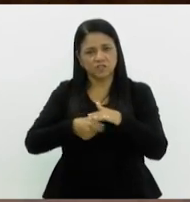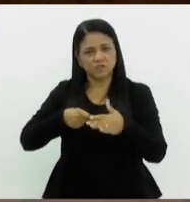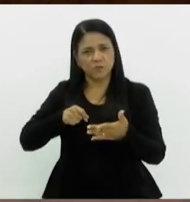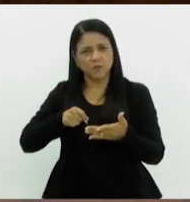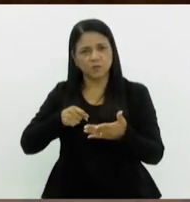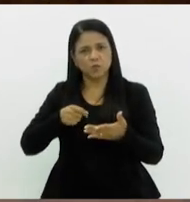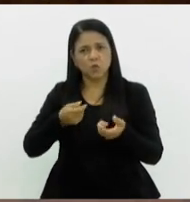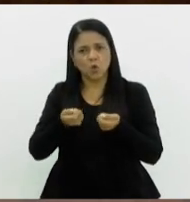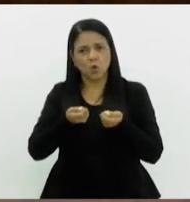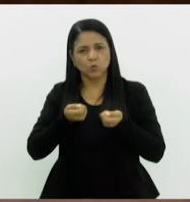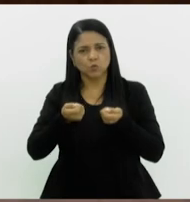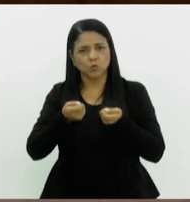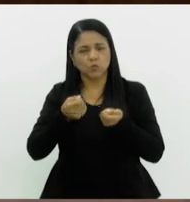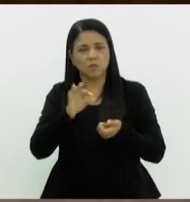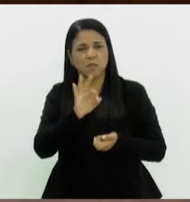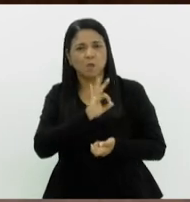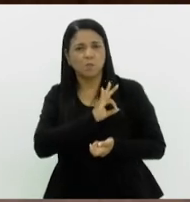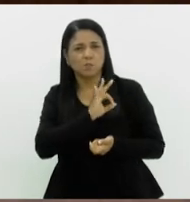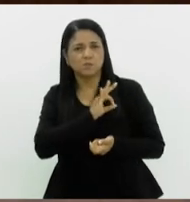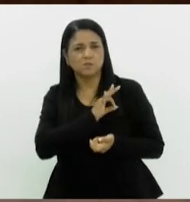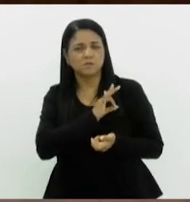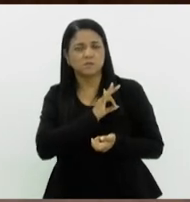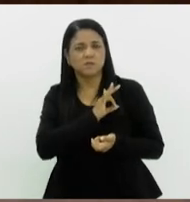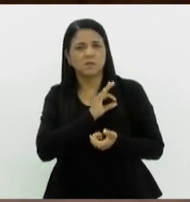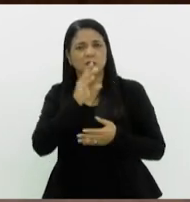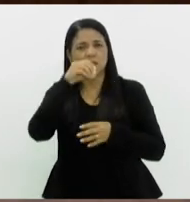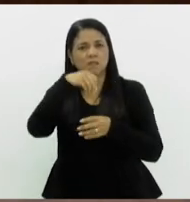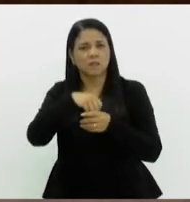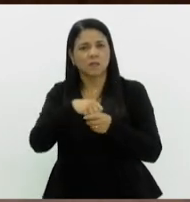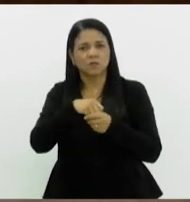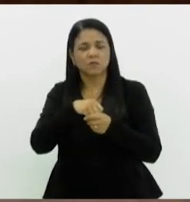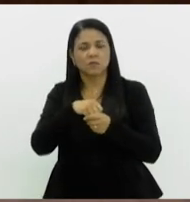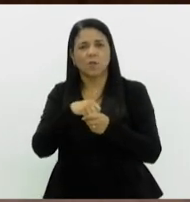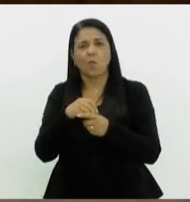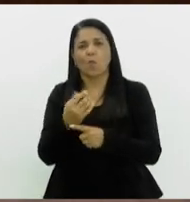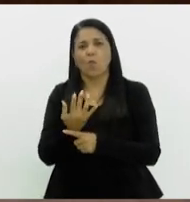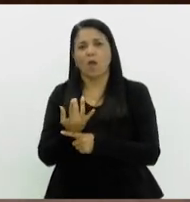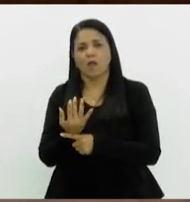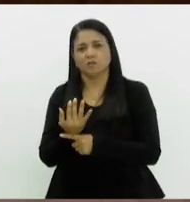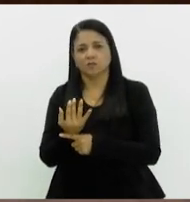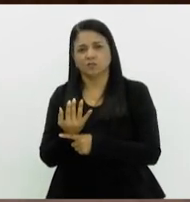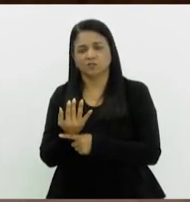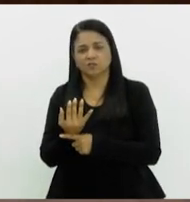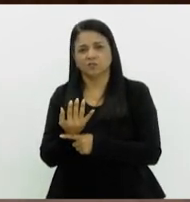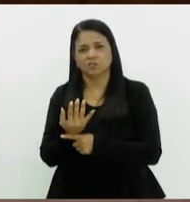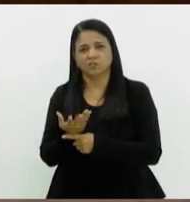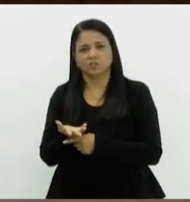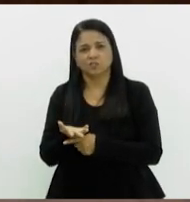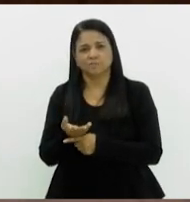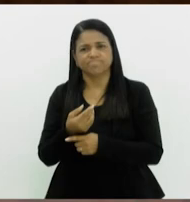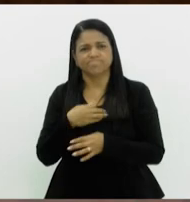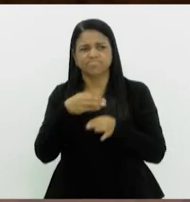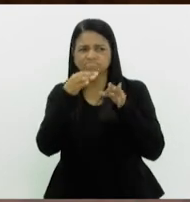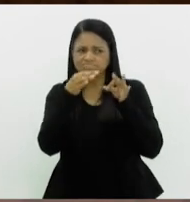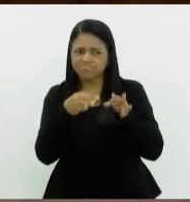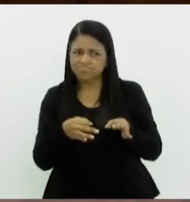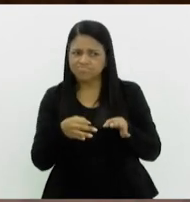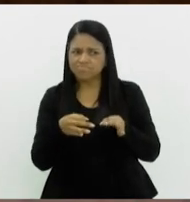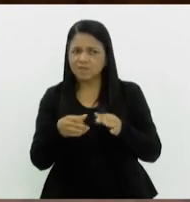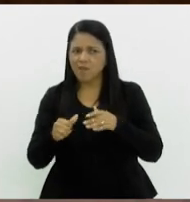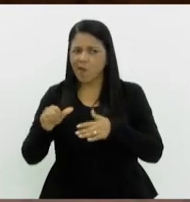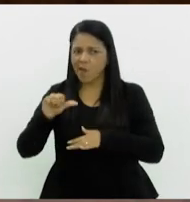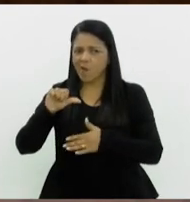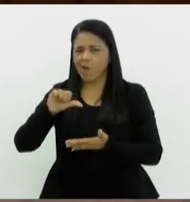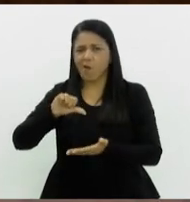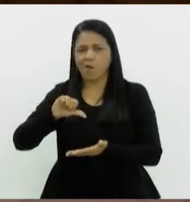que acontecerá na Universidade, na UERJ, Universidade do Estado do Rio de Janeiro. Tenho absoluta certeza que a reitoria daquela universidade